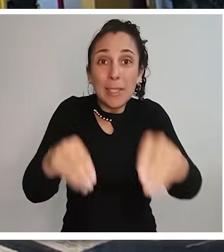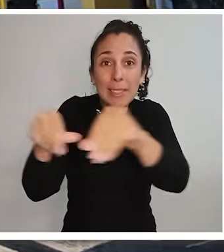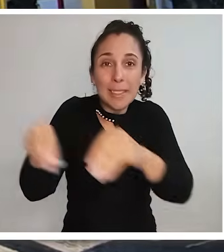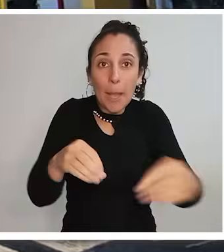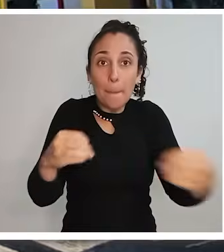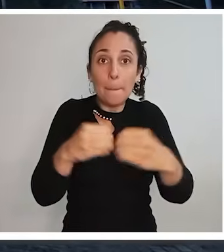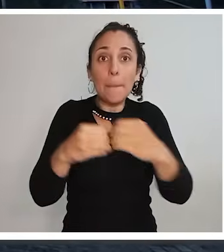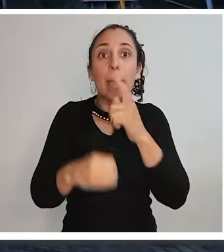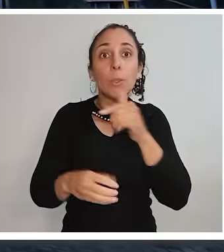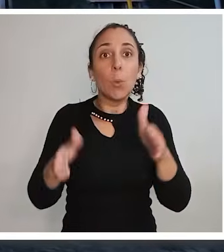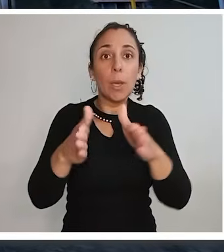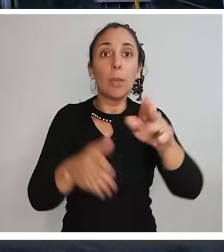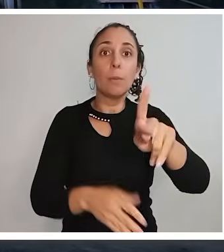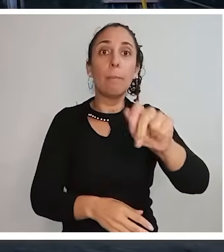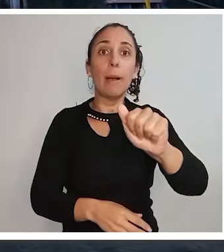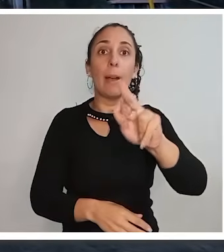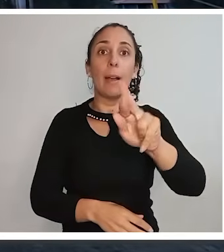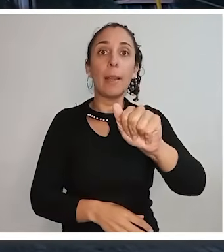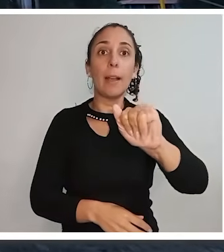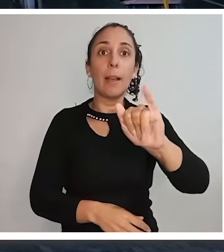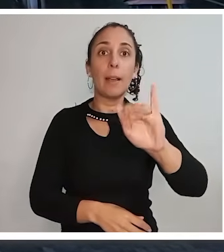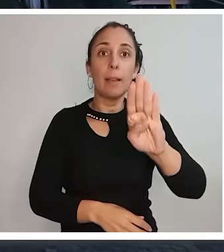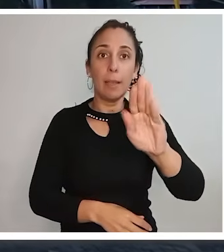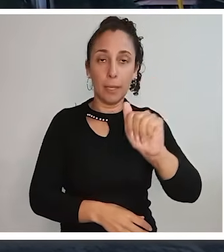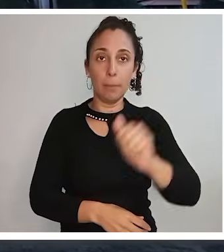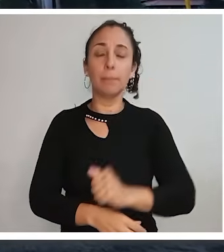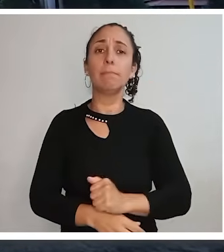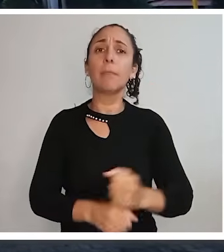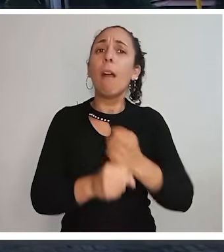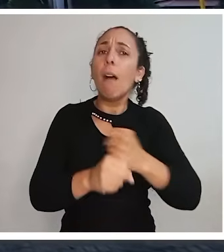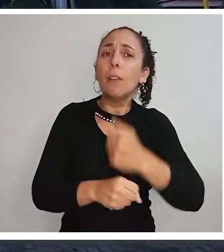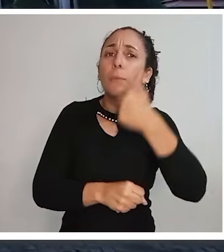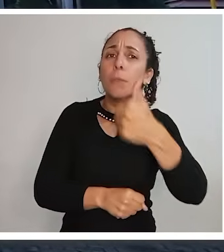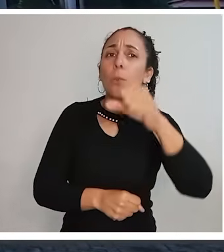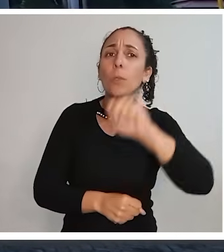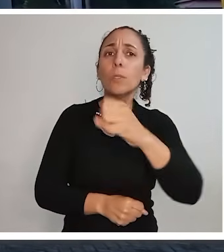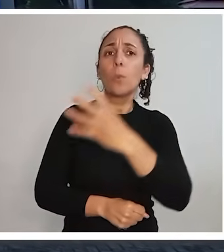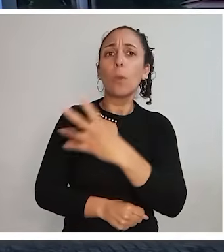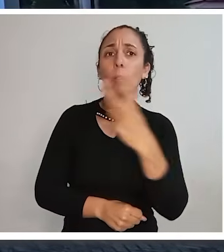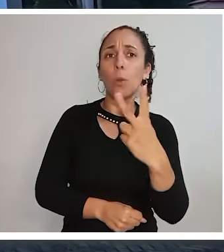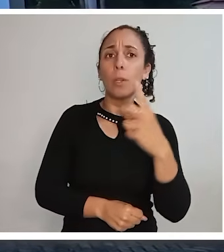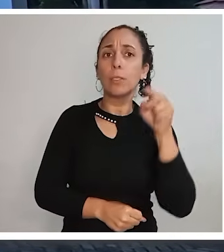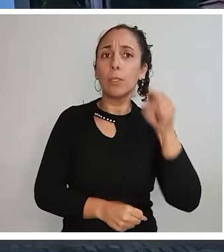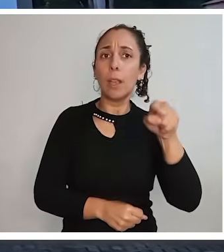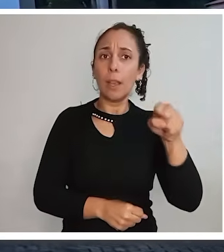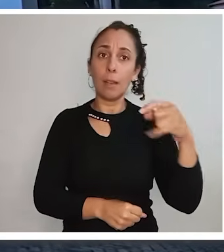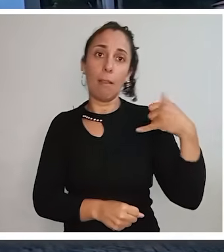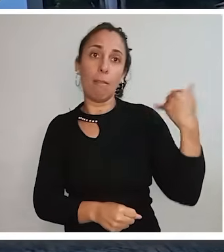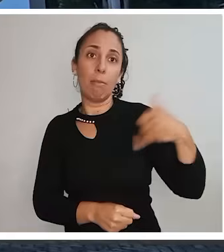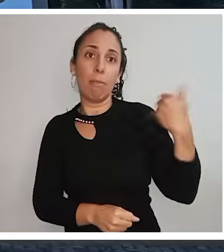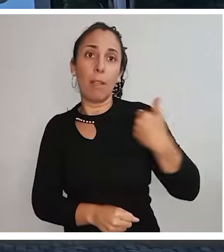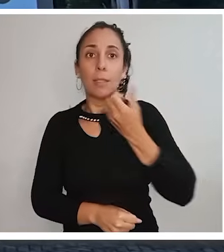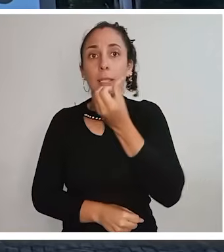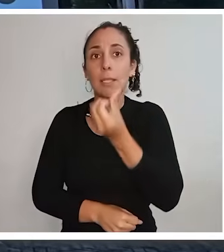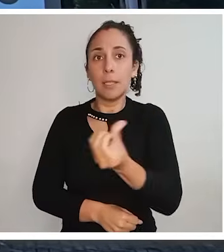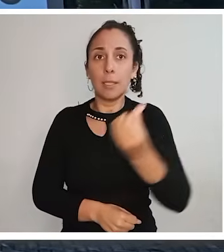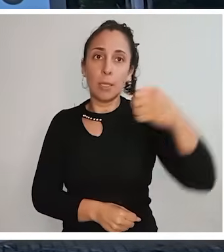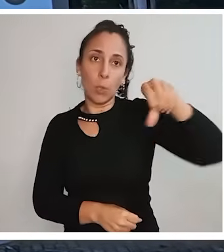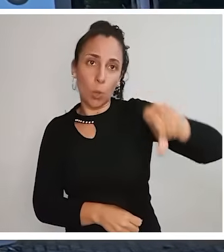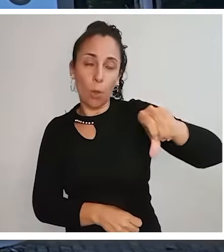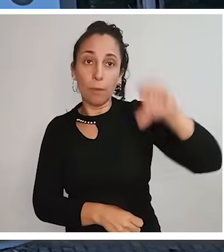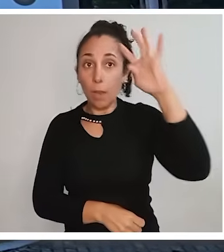rio Paraíba. Aí, no ano de 1842, Antônio Joaquim da Costa, já com